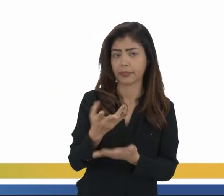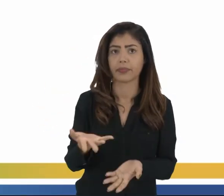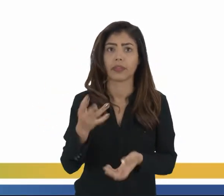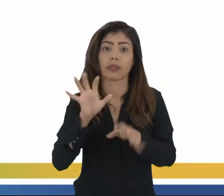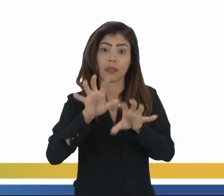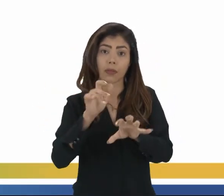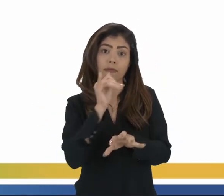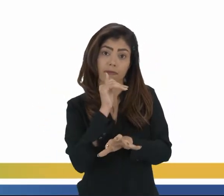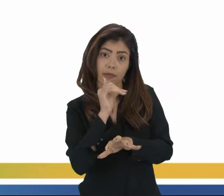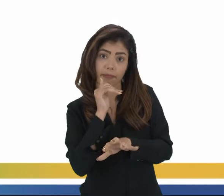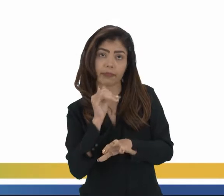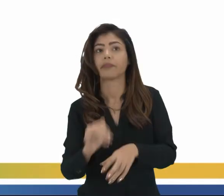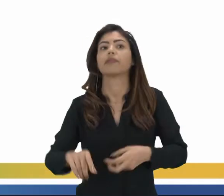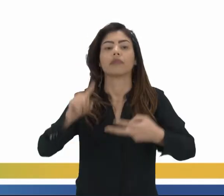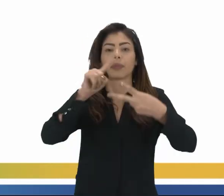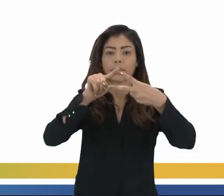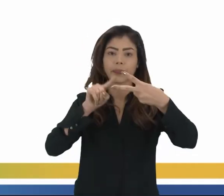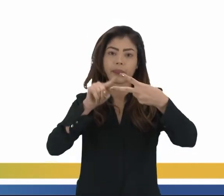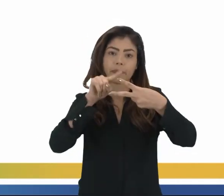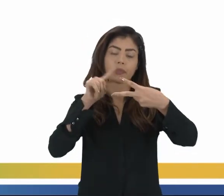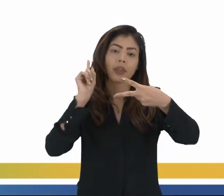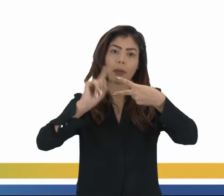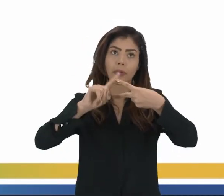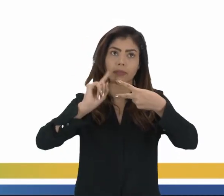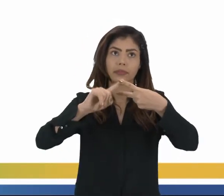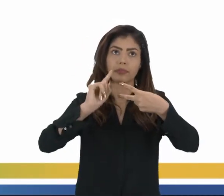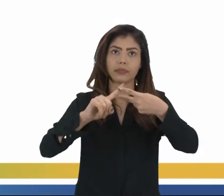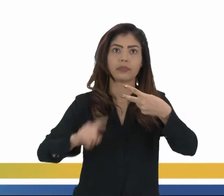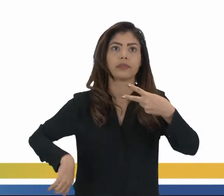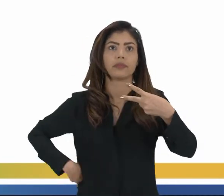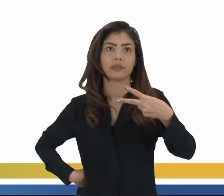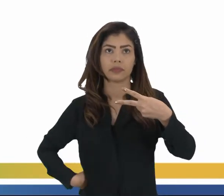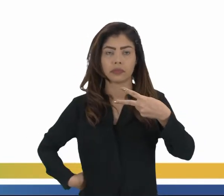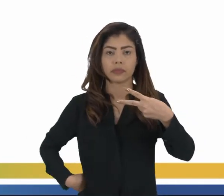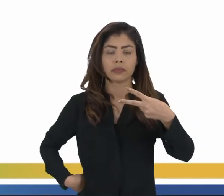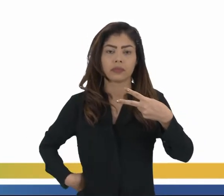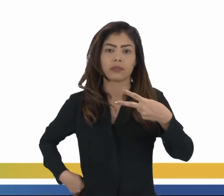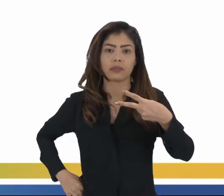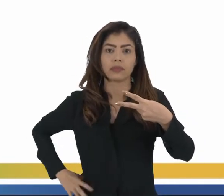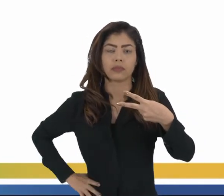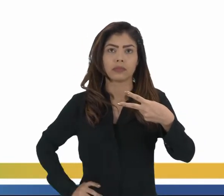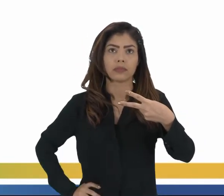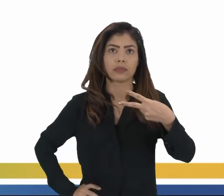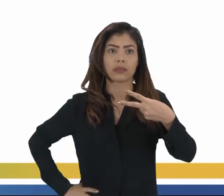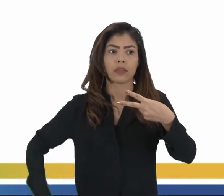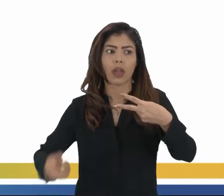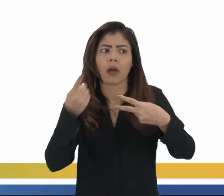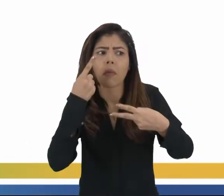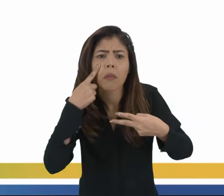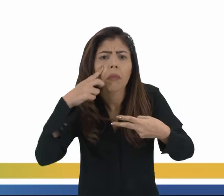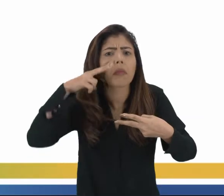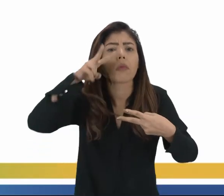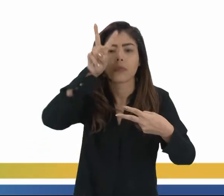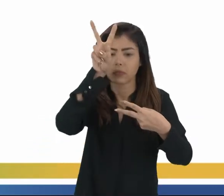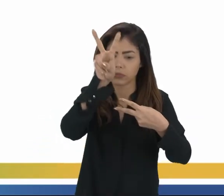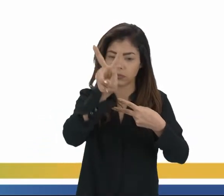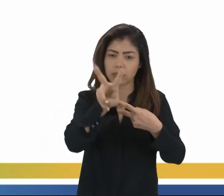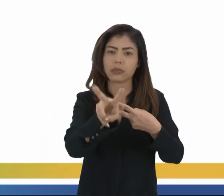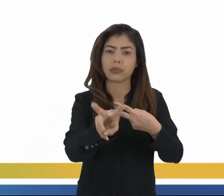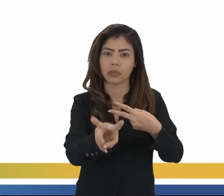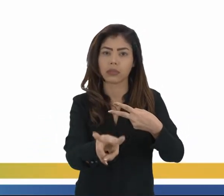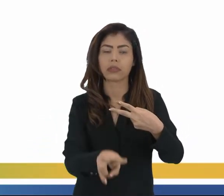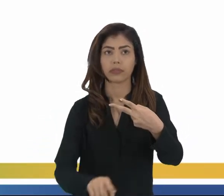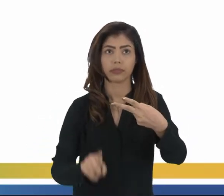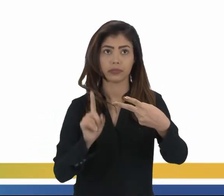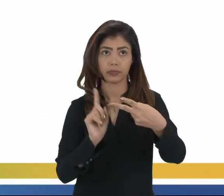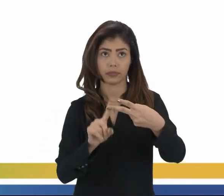Temos aqui em exemplo duas frases. A primeira diz: te vi com mis propios ojos. E uma segunda que